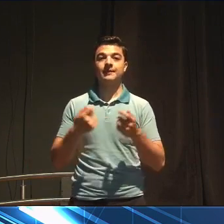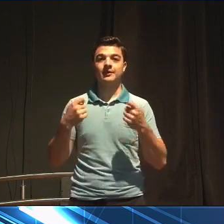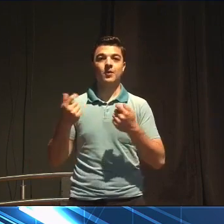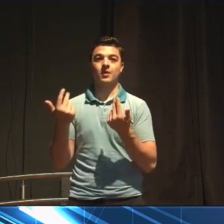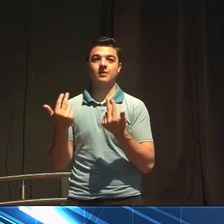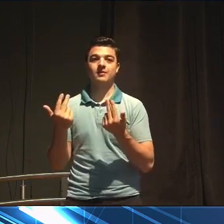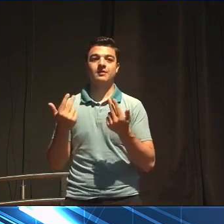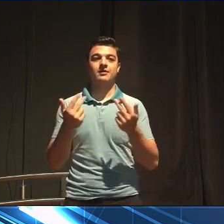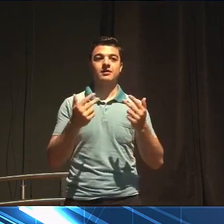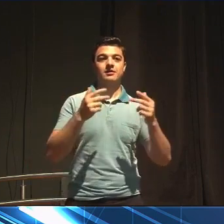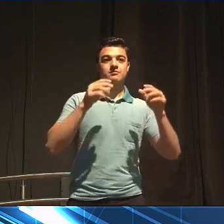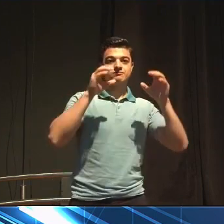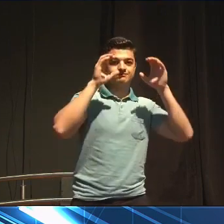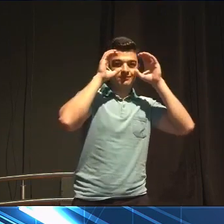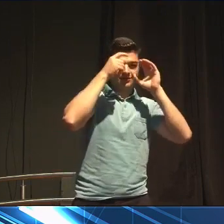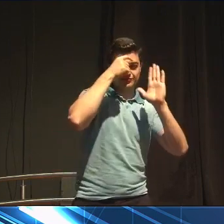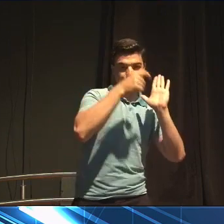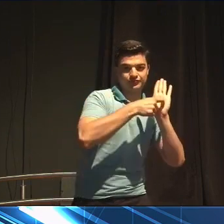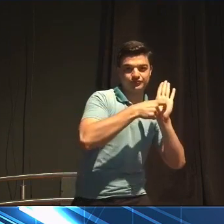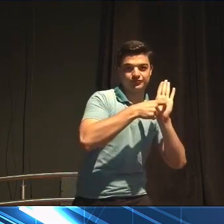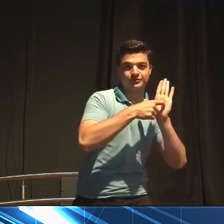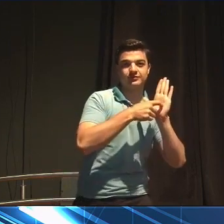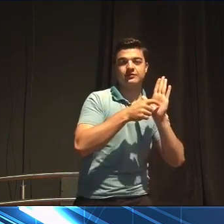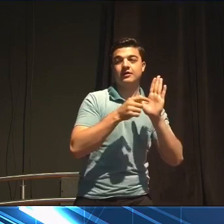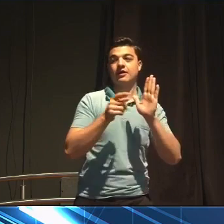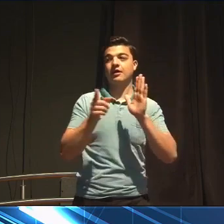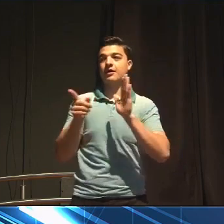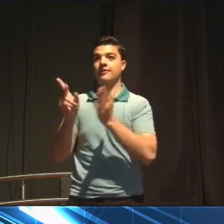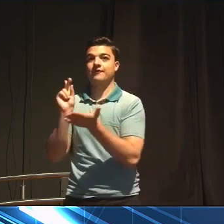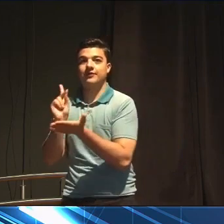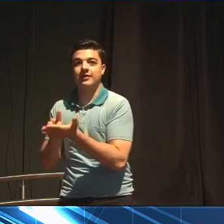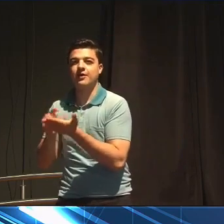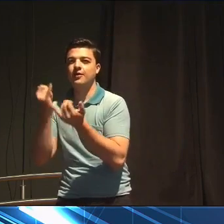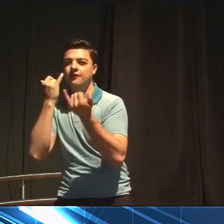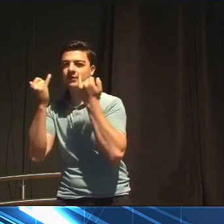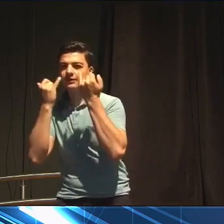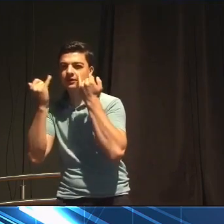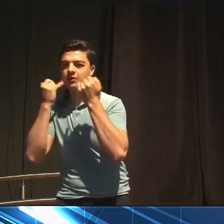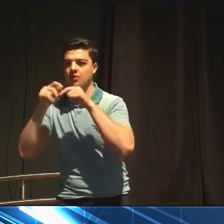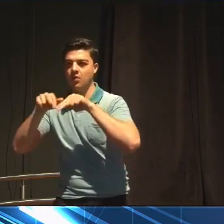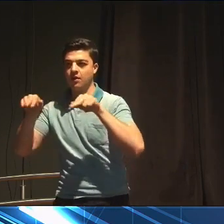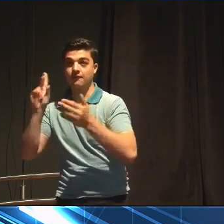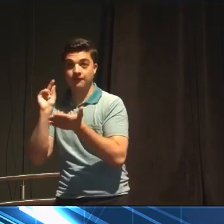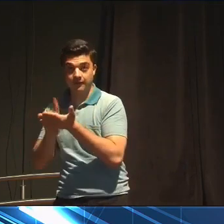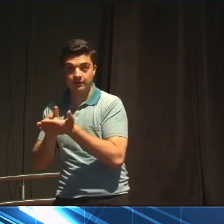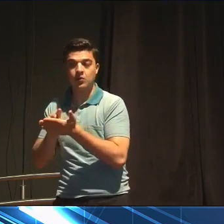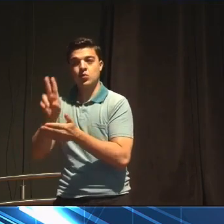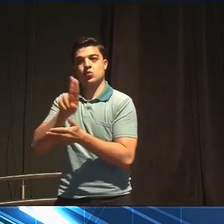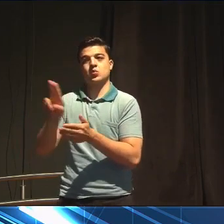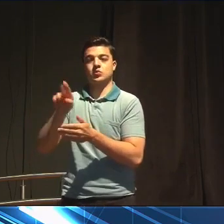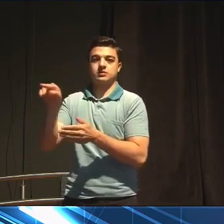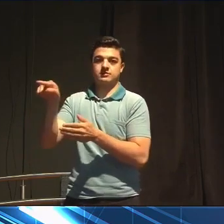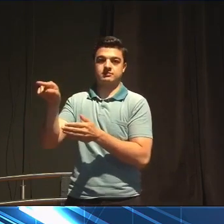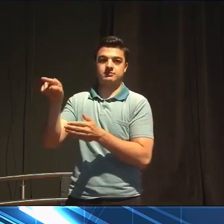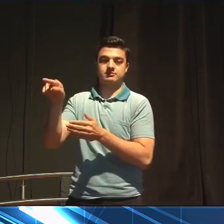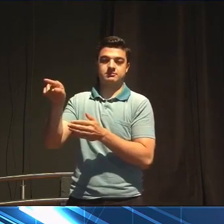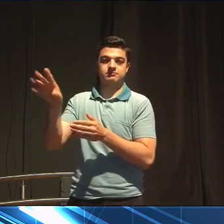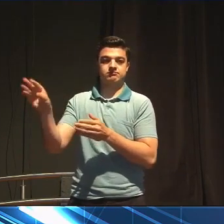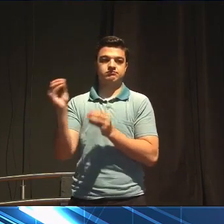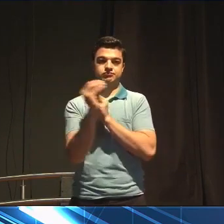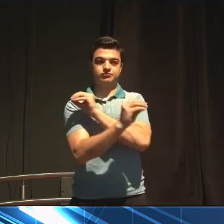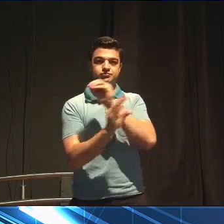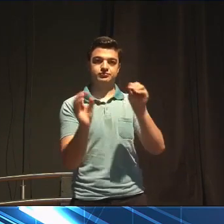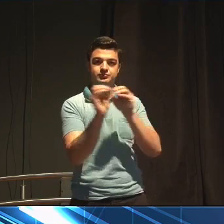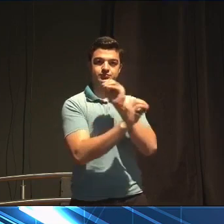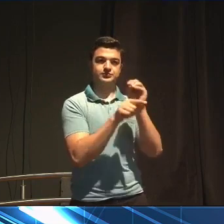físico, trabalhando com dados reais e permitindo a utilização de inteligência artificial cada vez mais. A